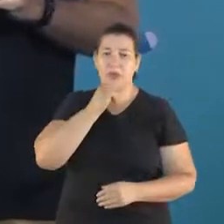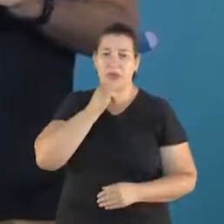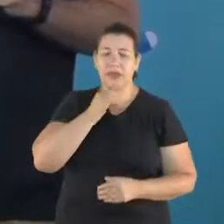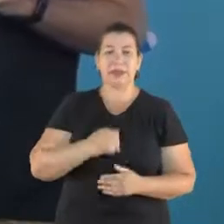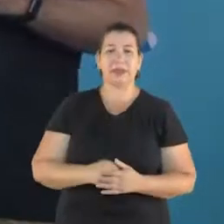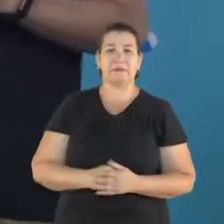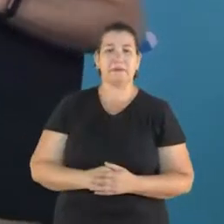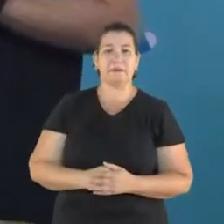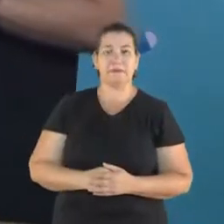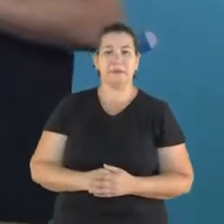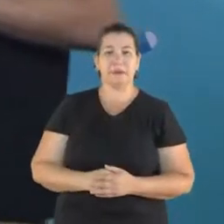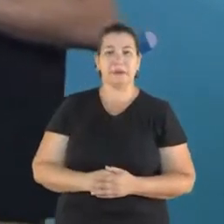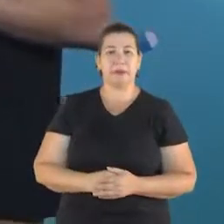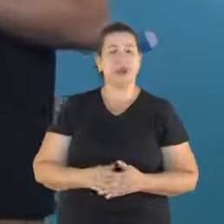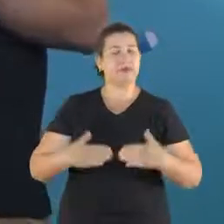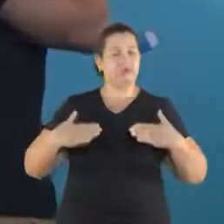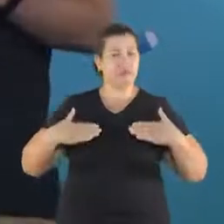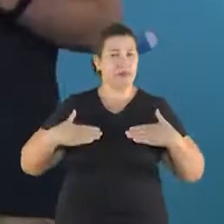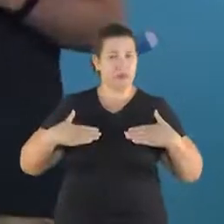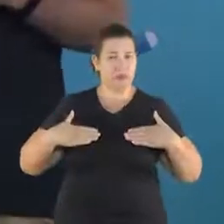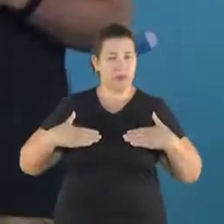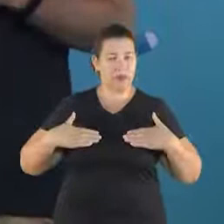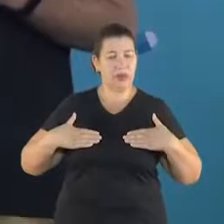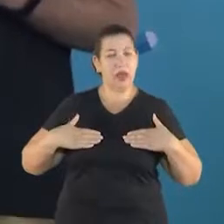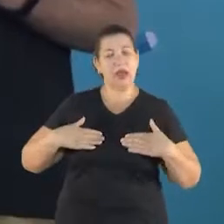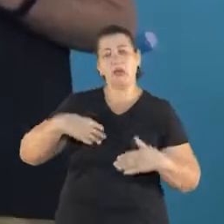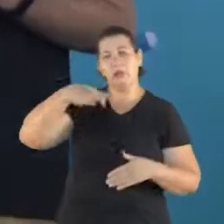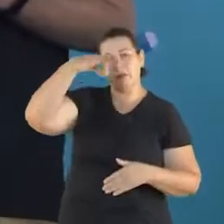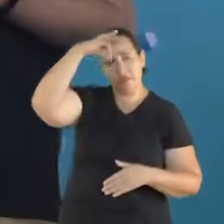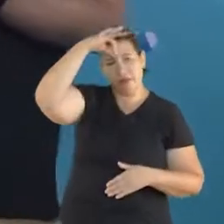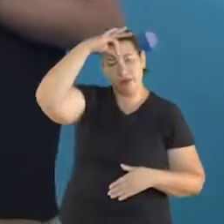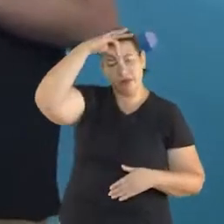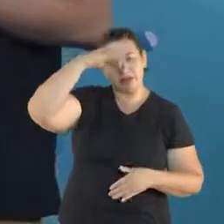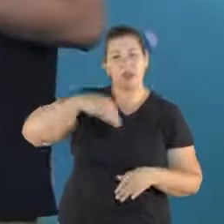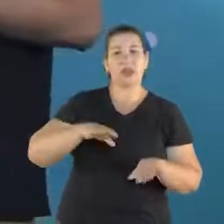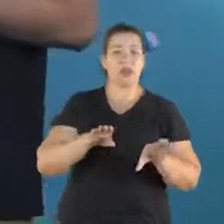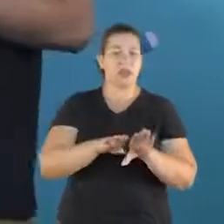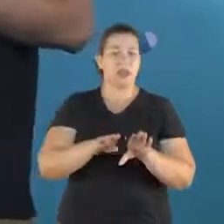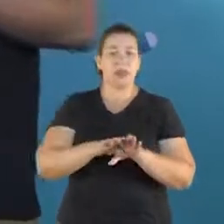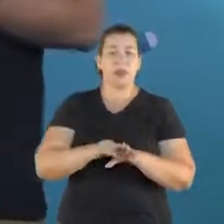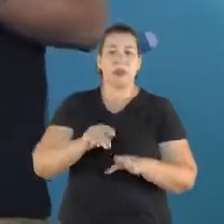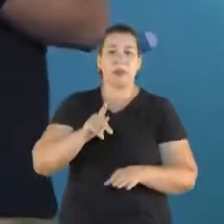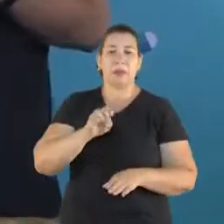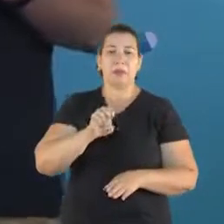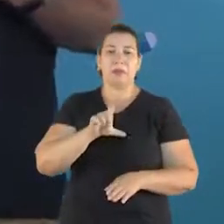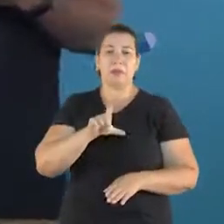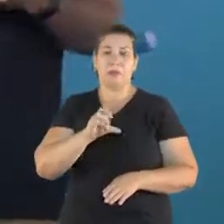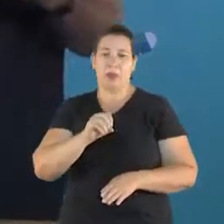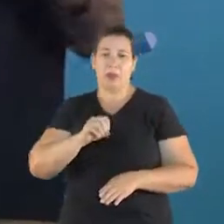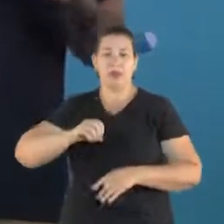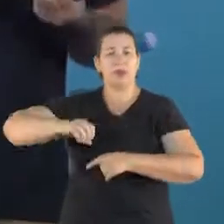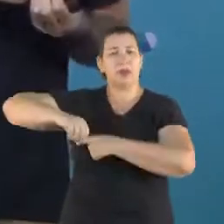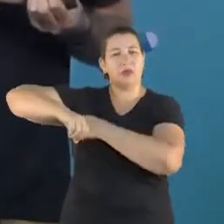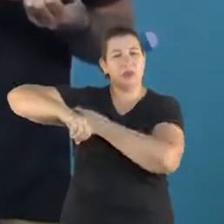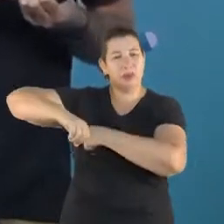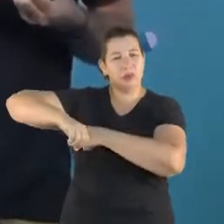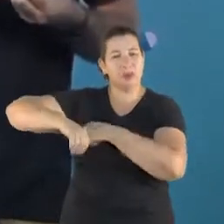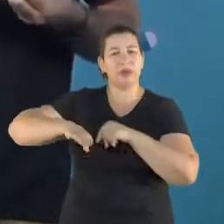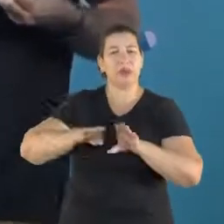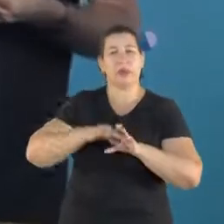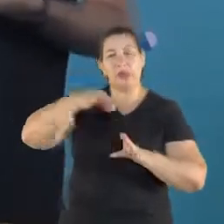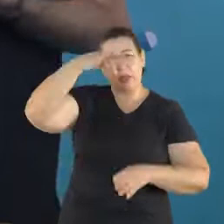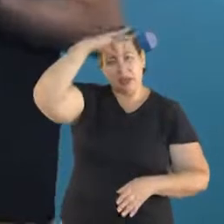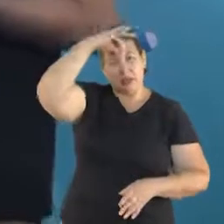citar o desenvolvimento dos seios e da genitália, o surgimento do pelos nas axilas e na região